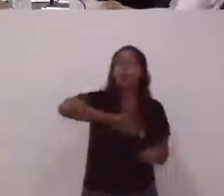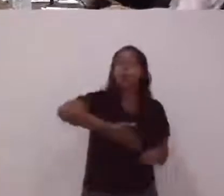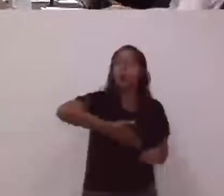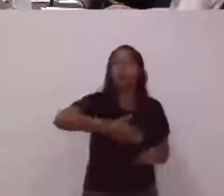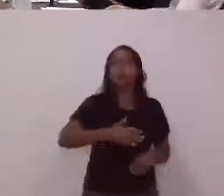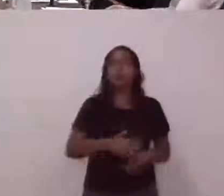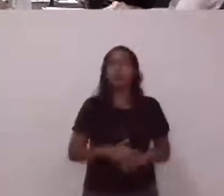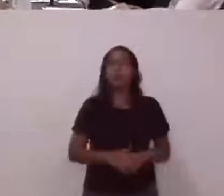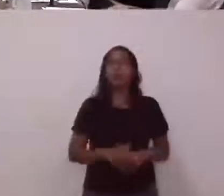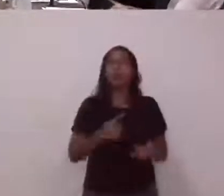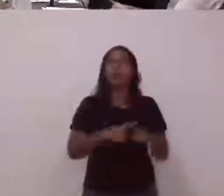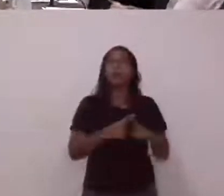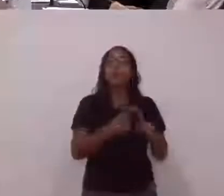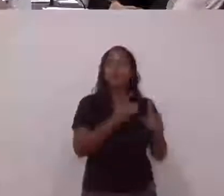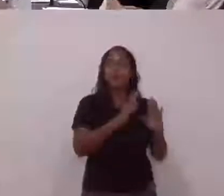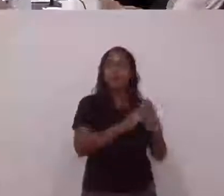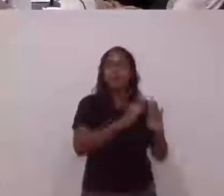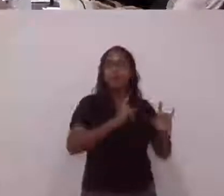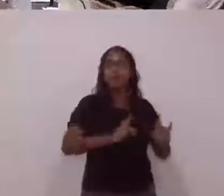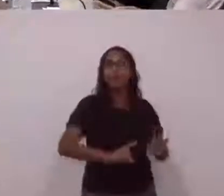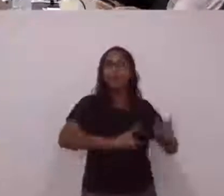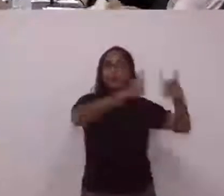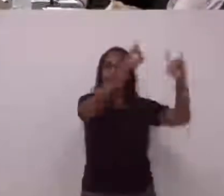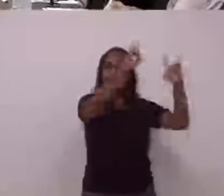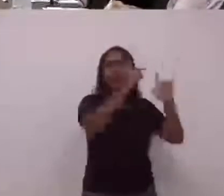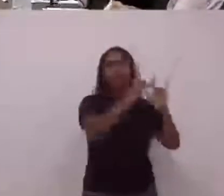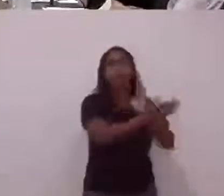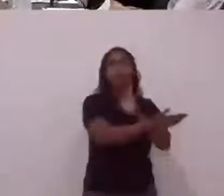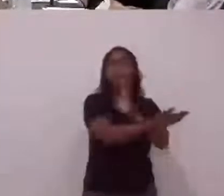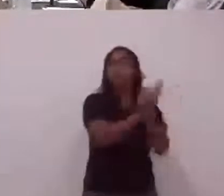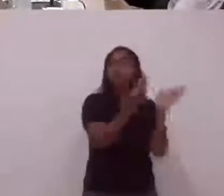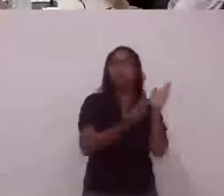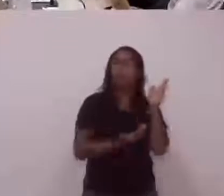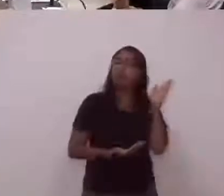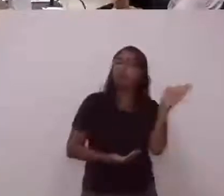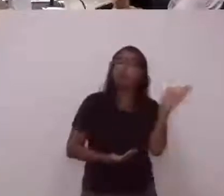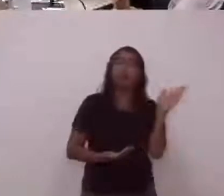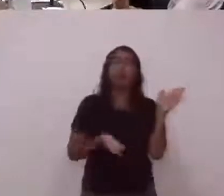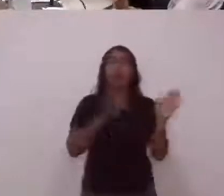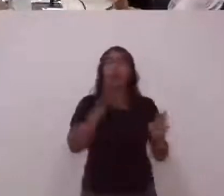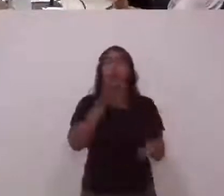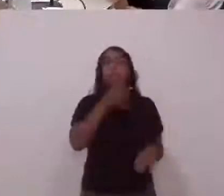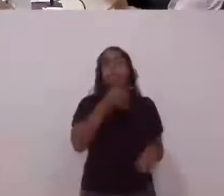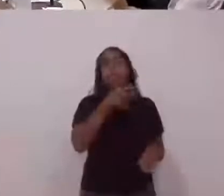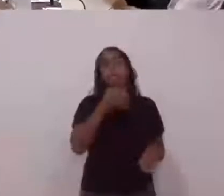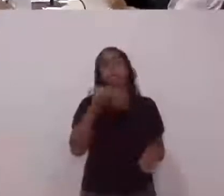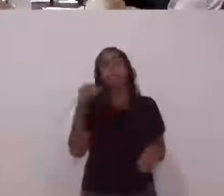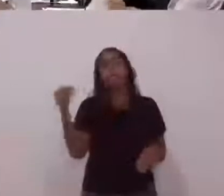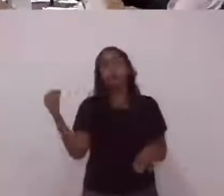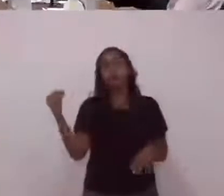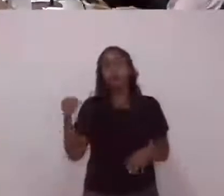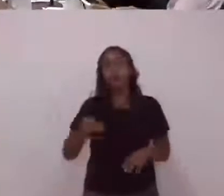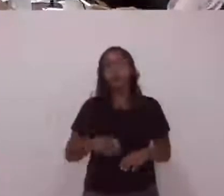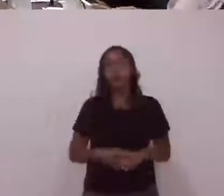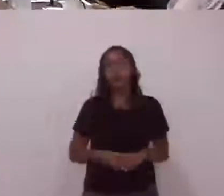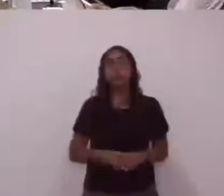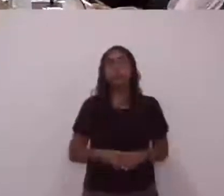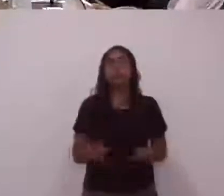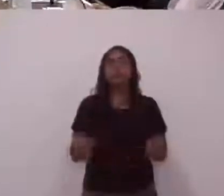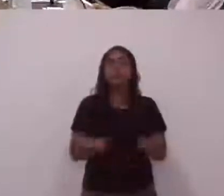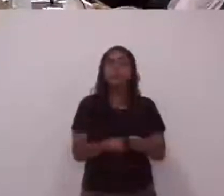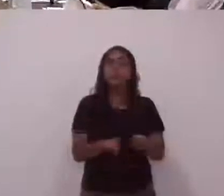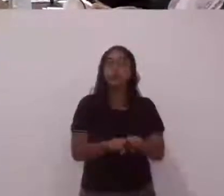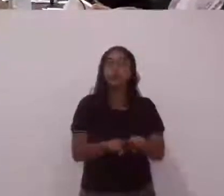de patrimônio, pois o perigo na demora é implícito decorrendo da lei. Além disso,